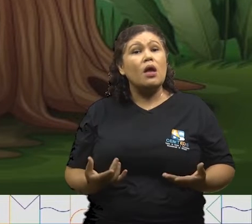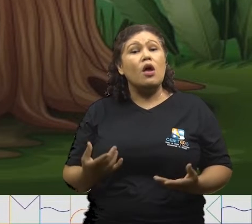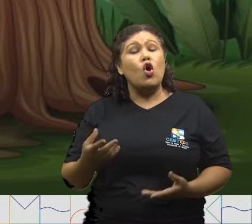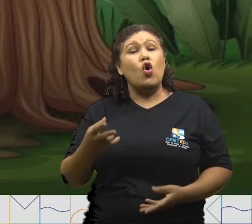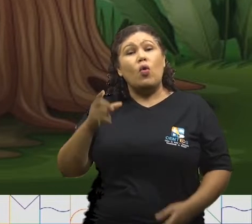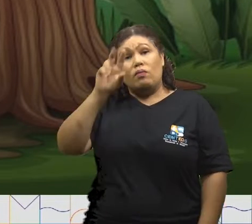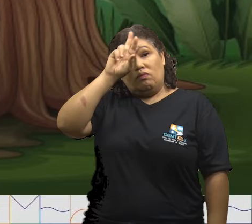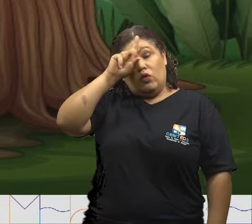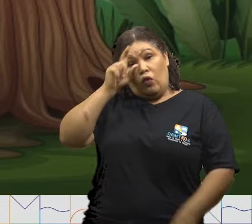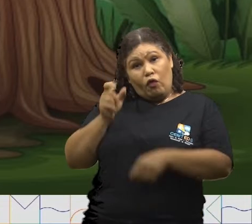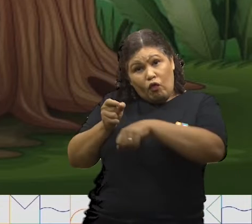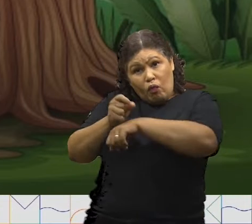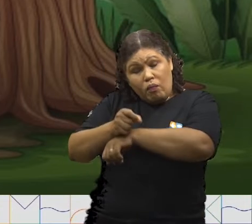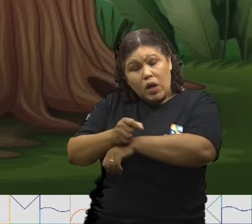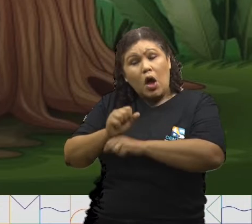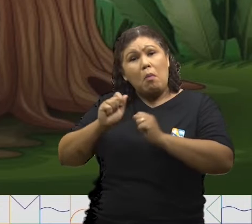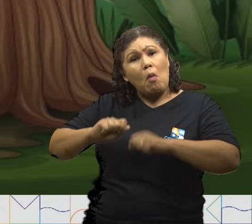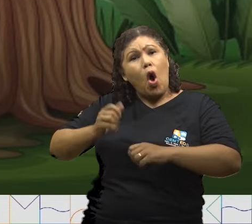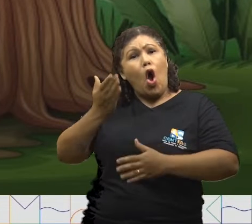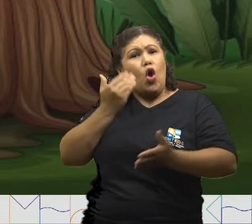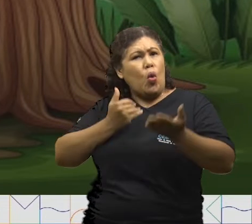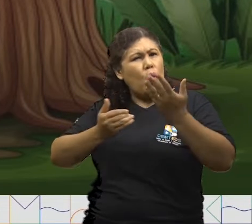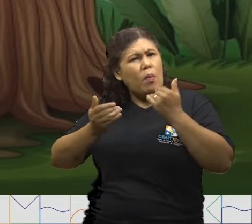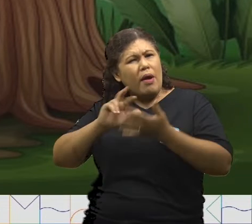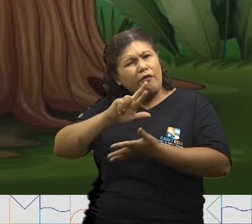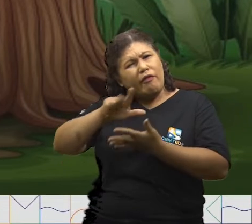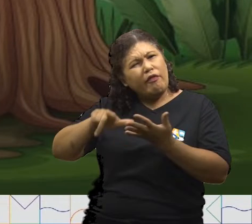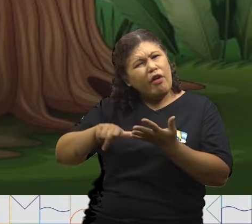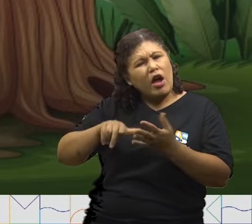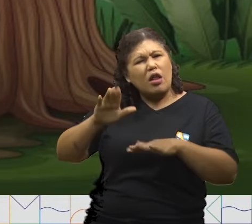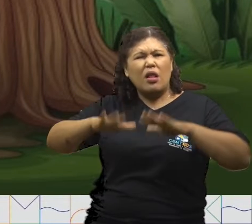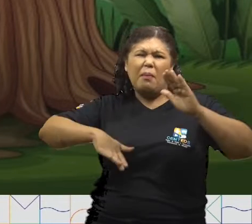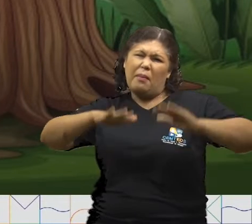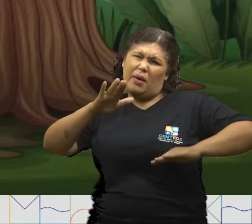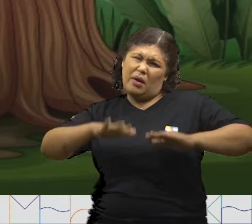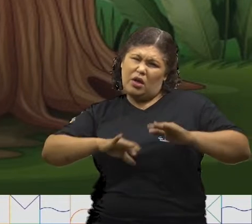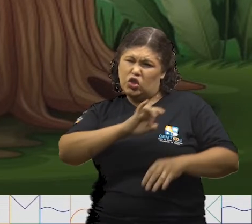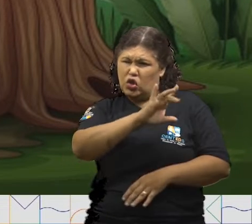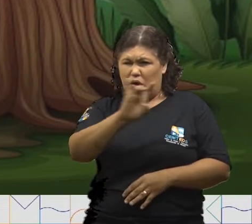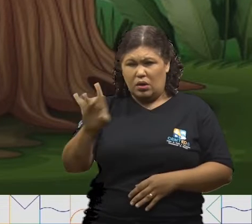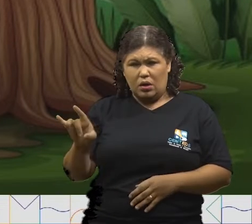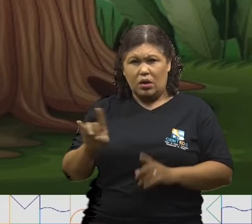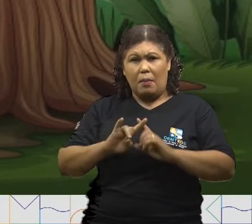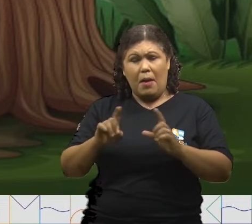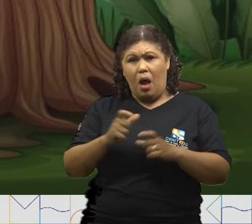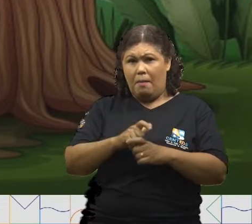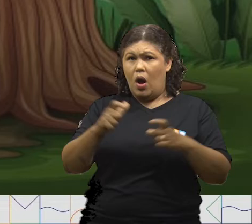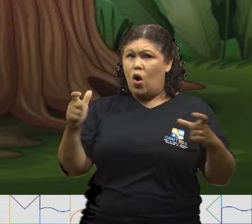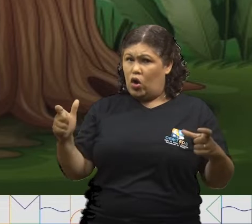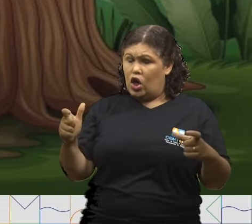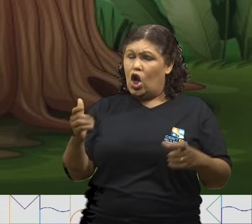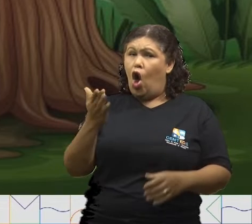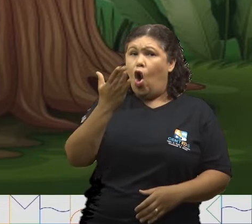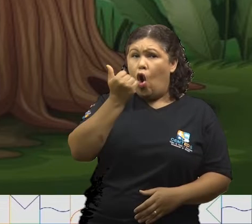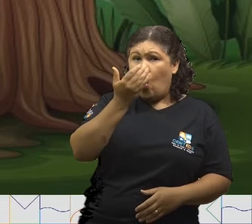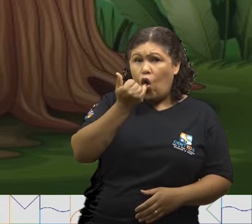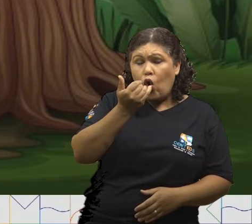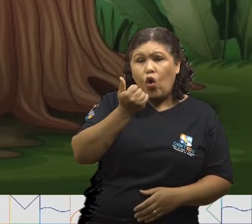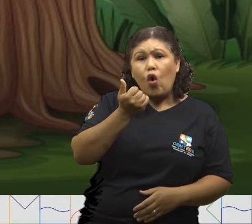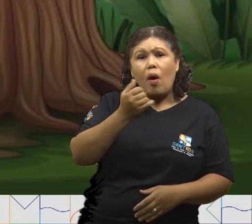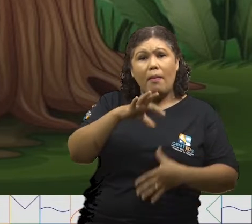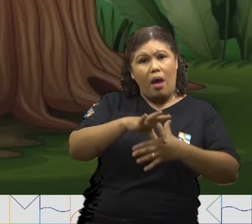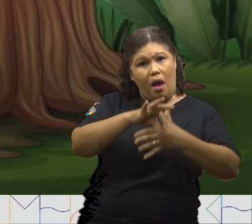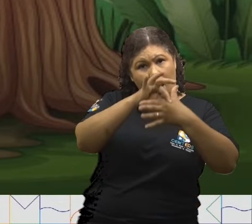A alimentação das formigas depende de cada espécie, mas a maioria é